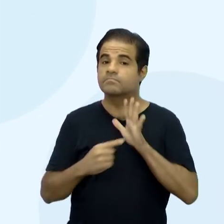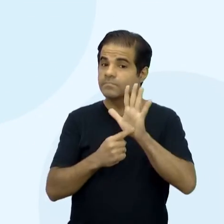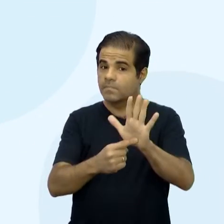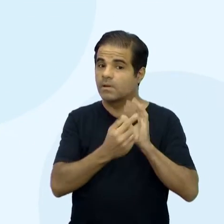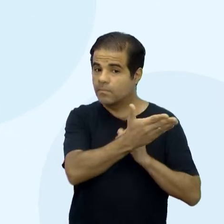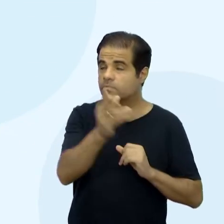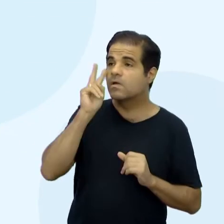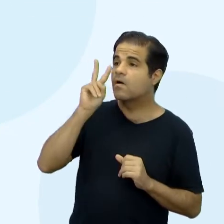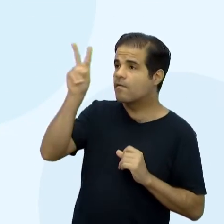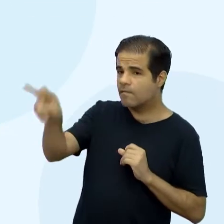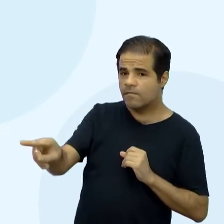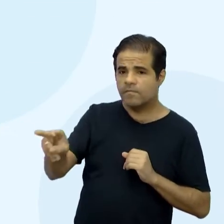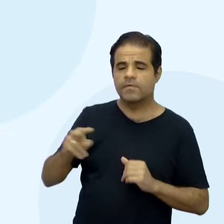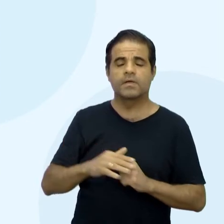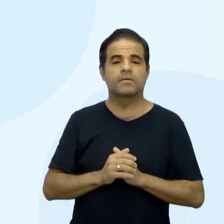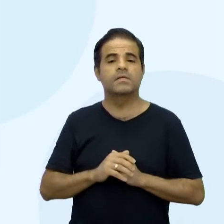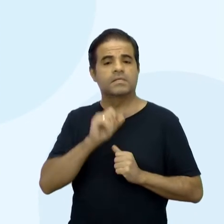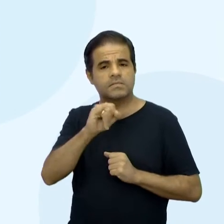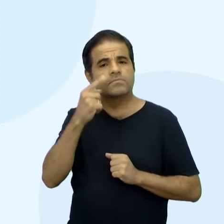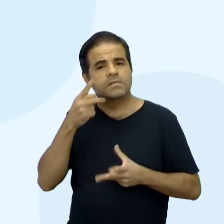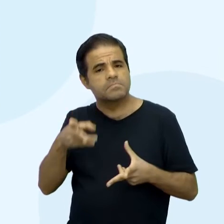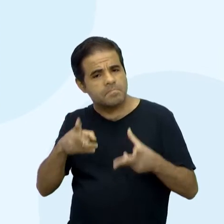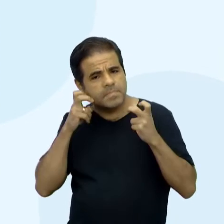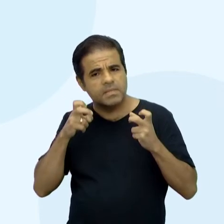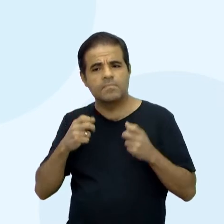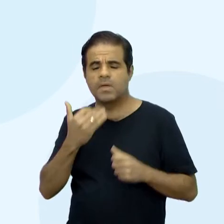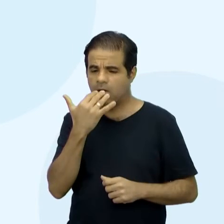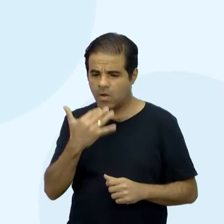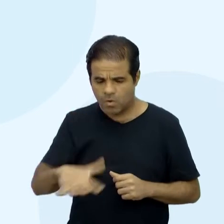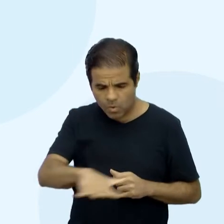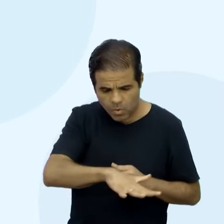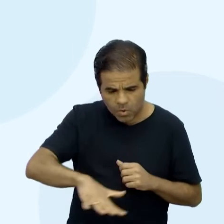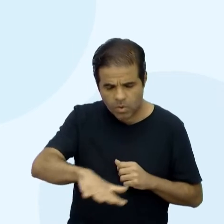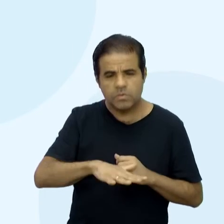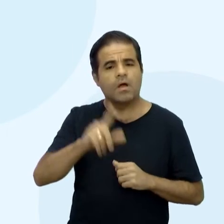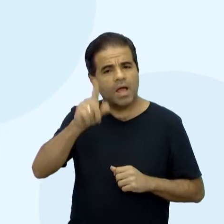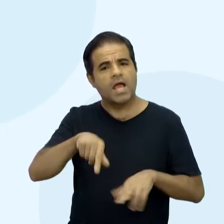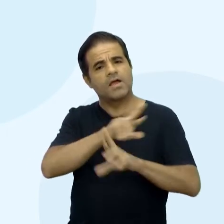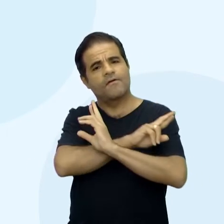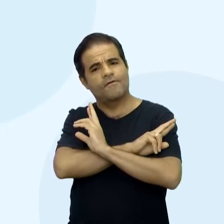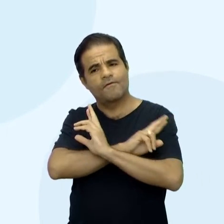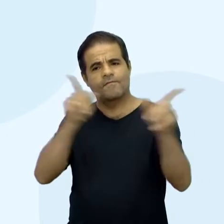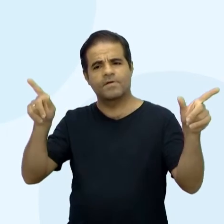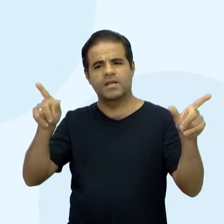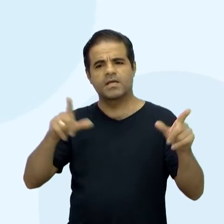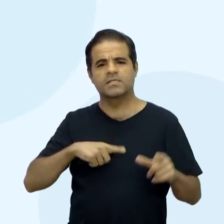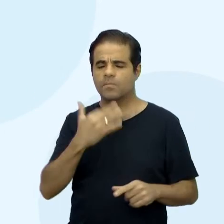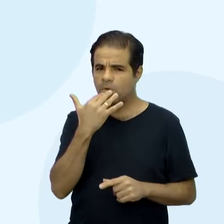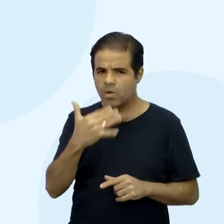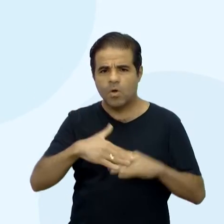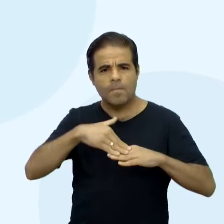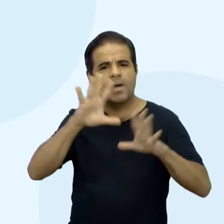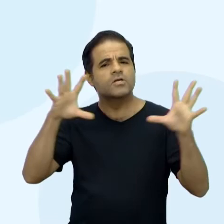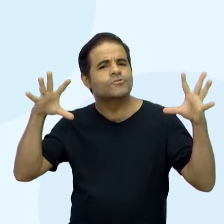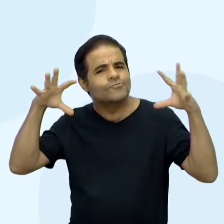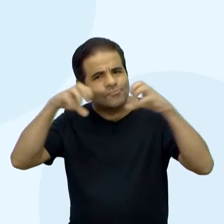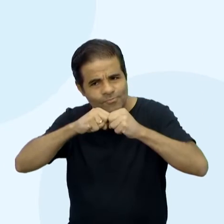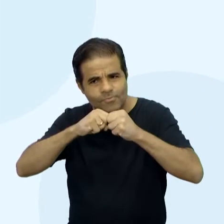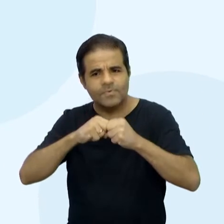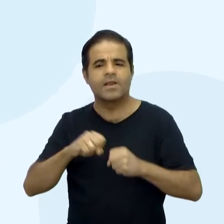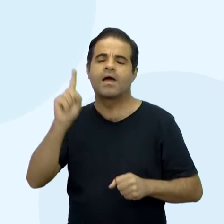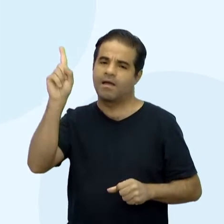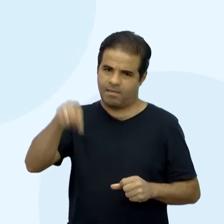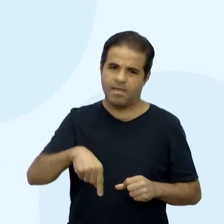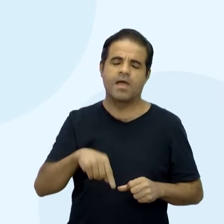vocês, aqui, tá? Então, se vocês perceberem, a cor do chão, ela é diferente. Tem uma cor mais escura, né? Que é